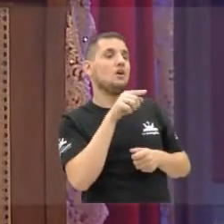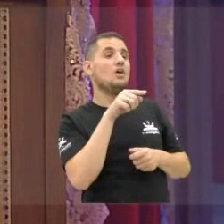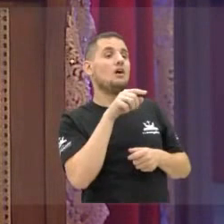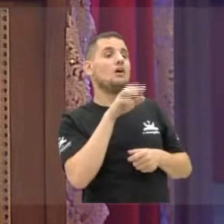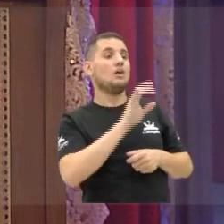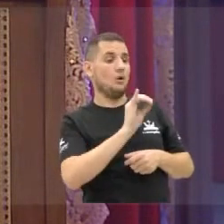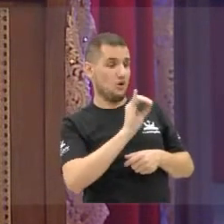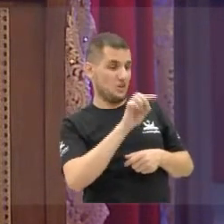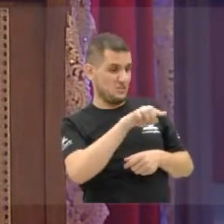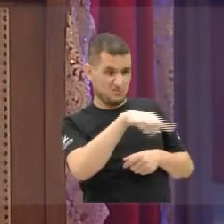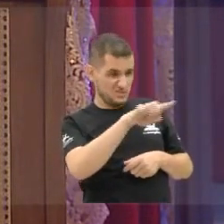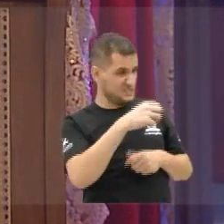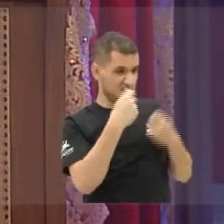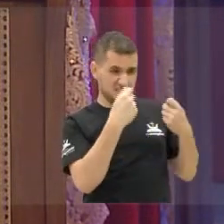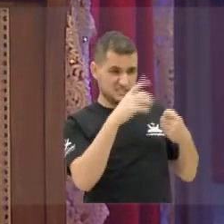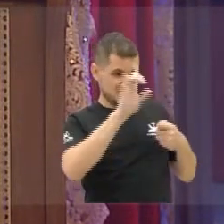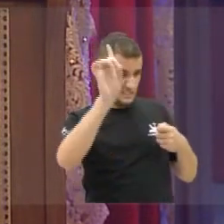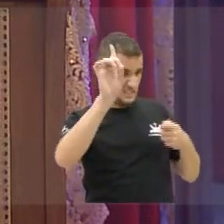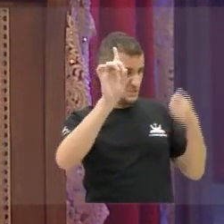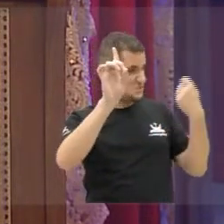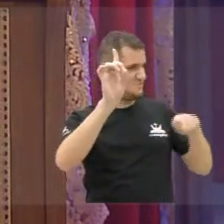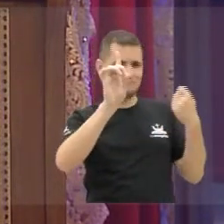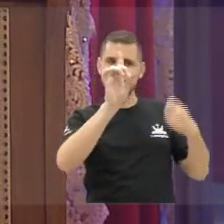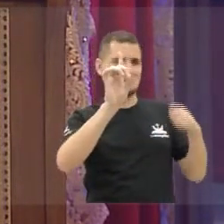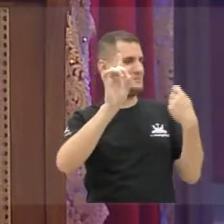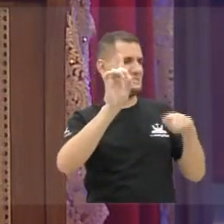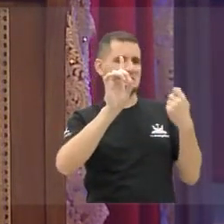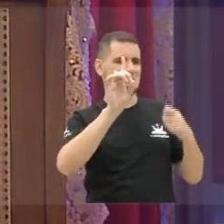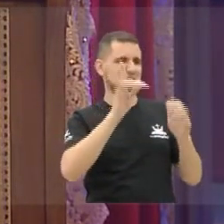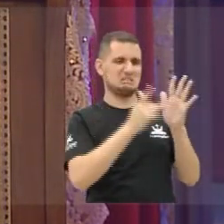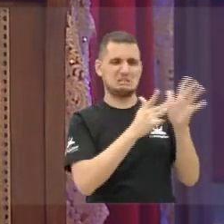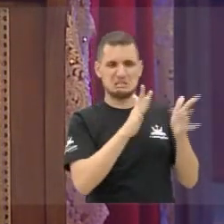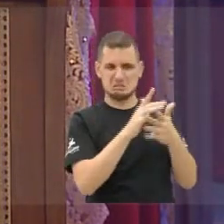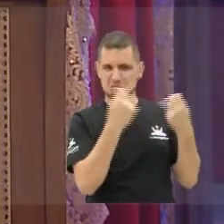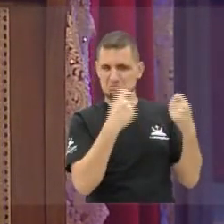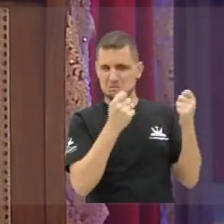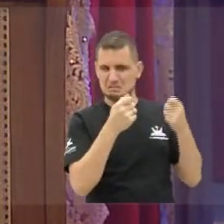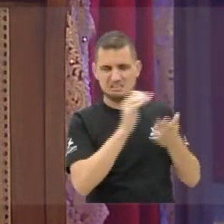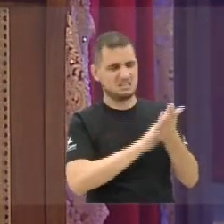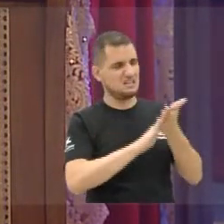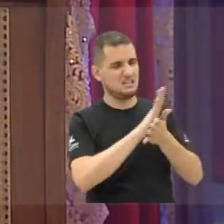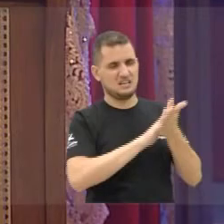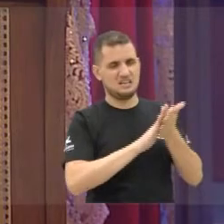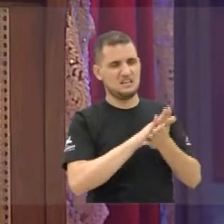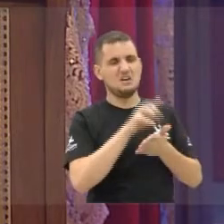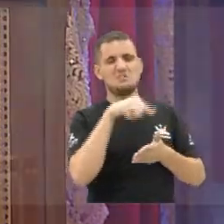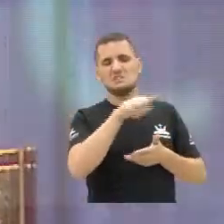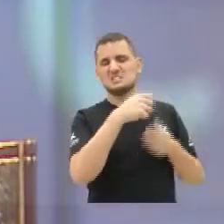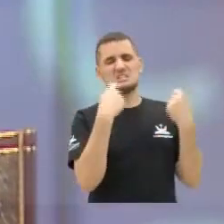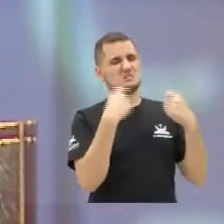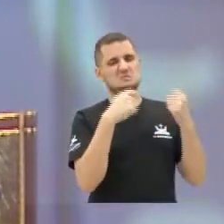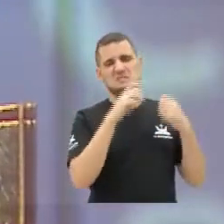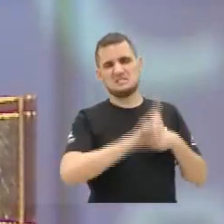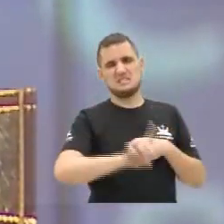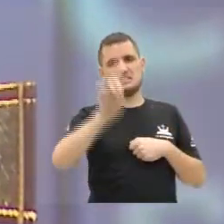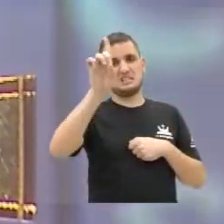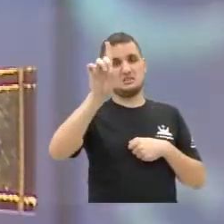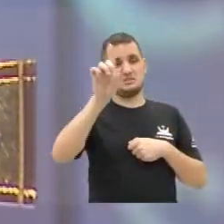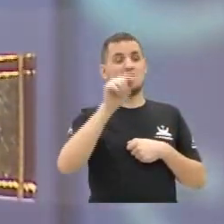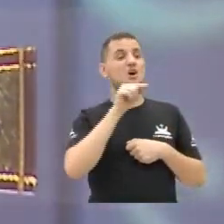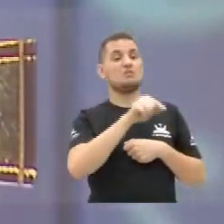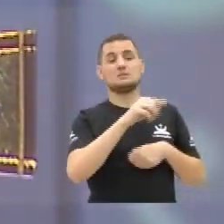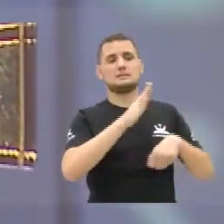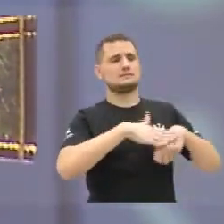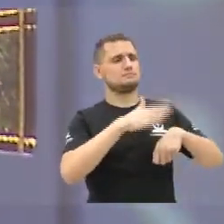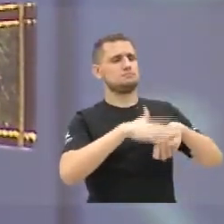Deus. Vocês não precisam de Jesus. Vocês não precisam de Deus. Vocês podem